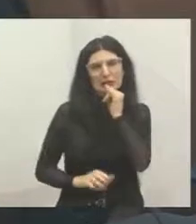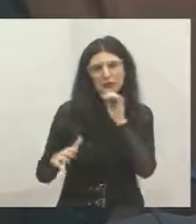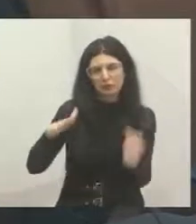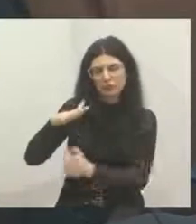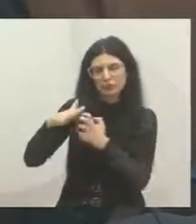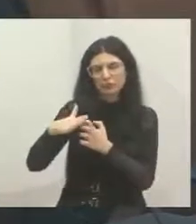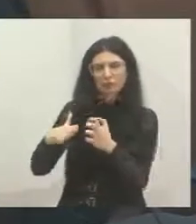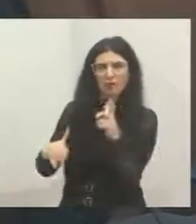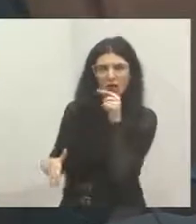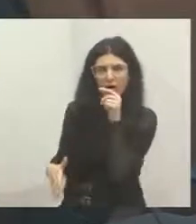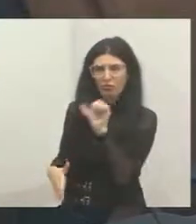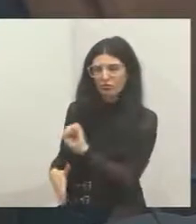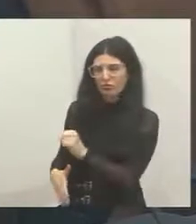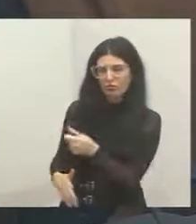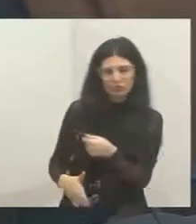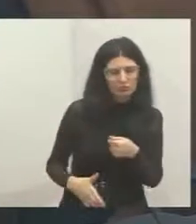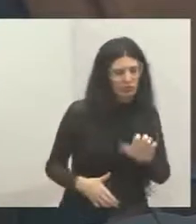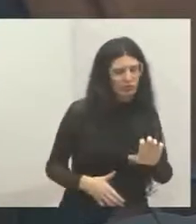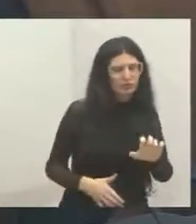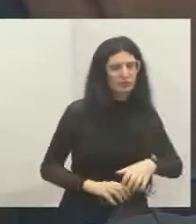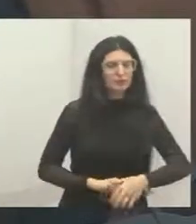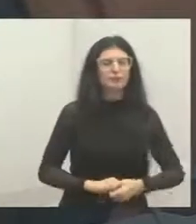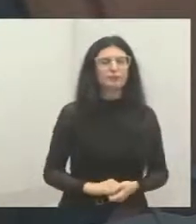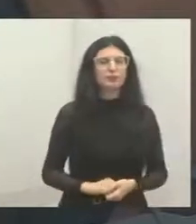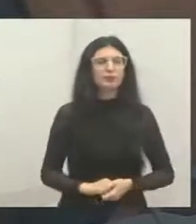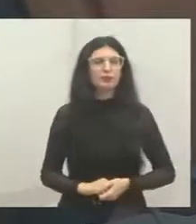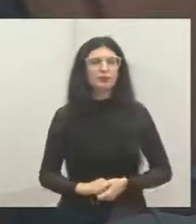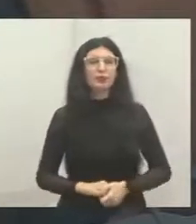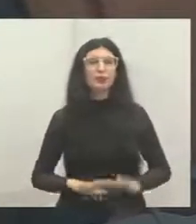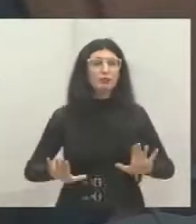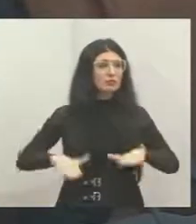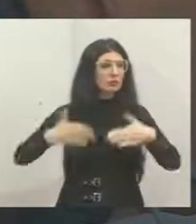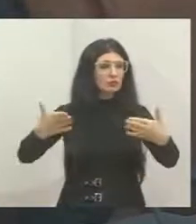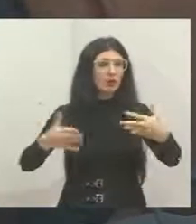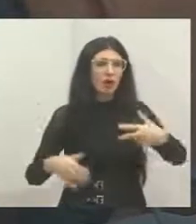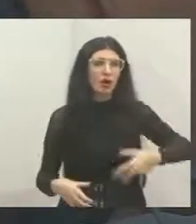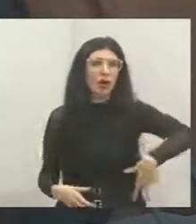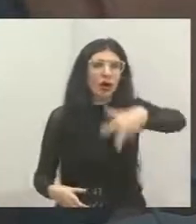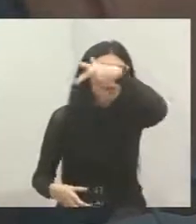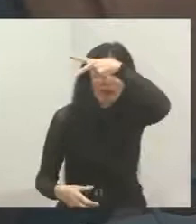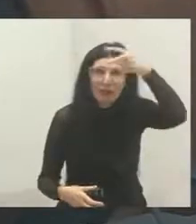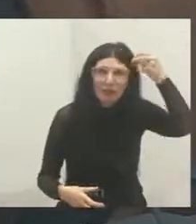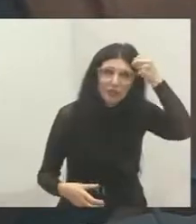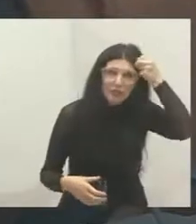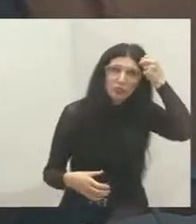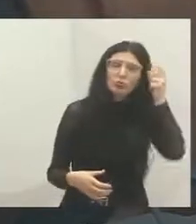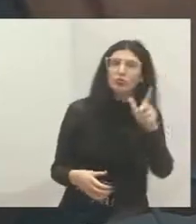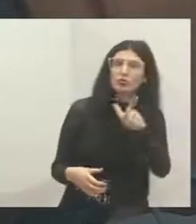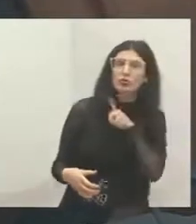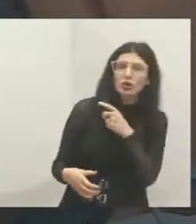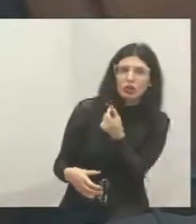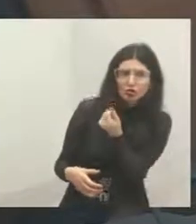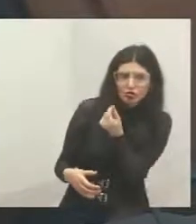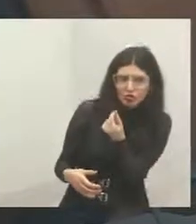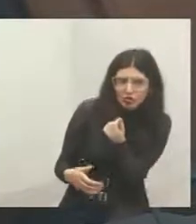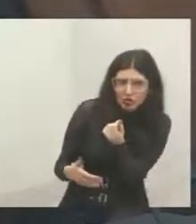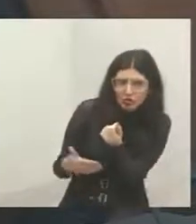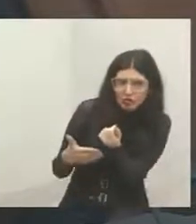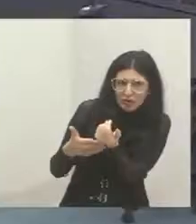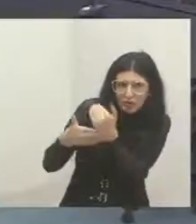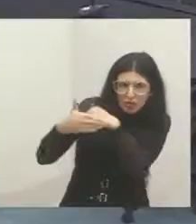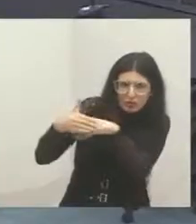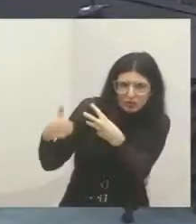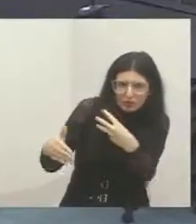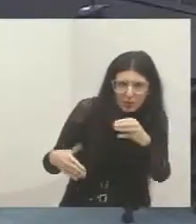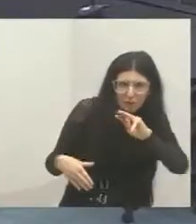ele tem um investimento em ações financeiras de 33 milhões, é isso? Então, vamos